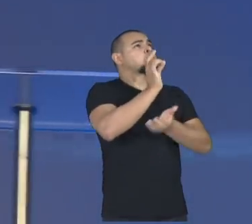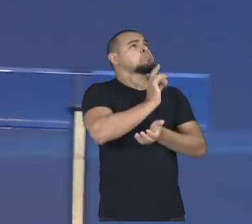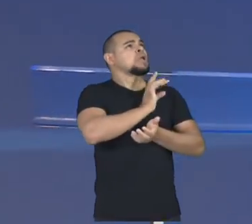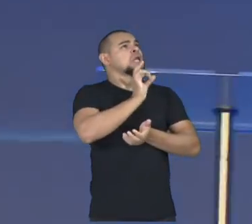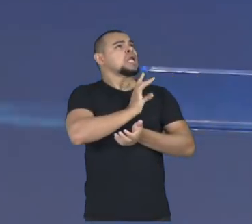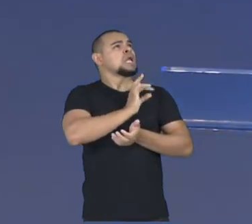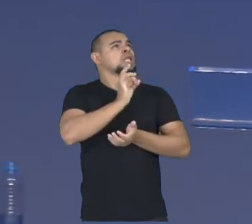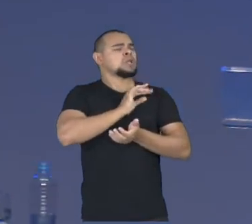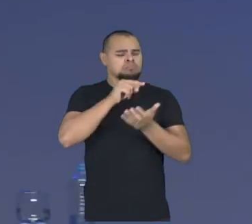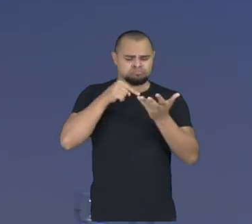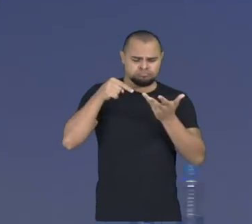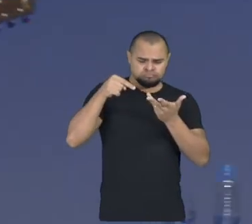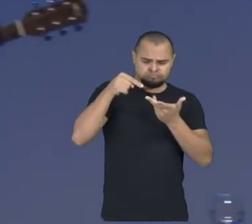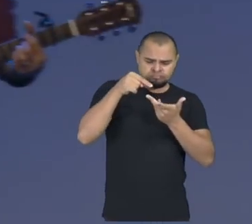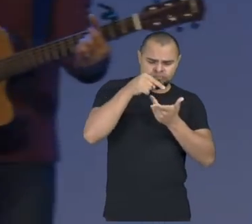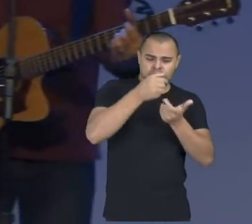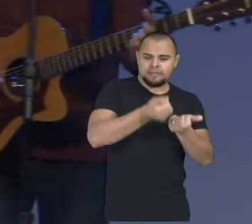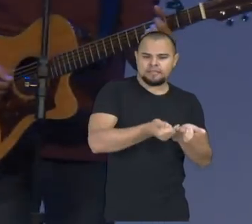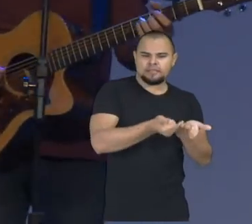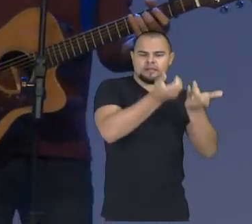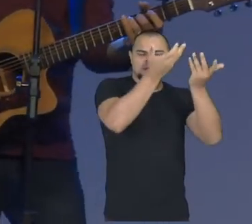e começa a cantar a Ele.